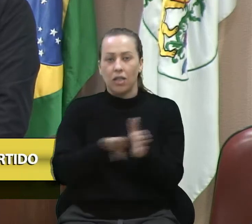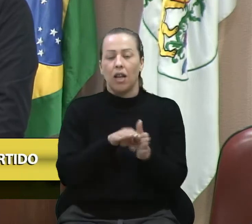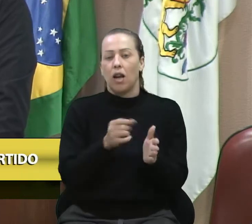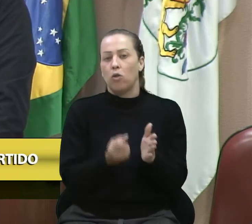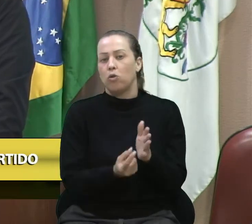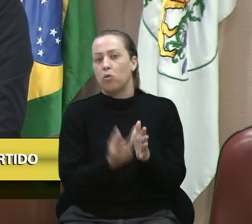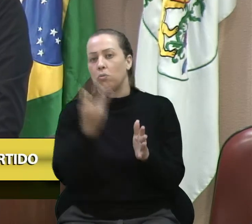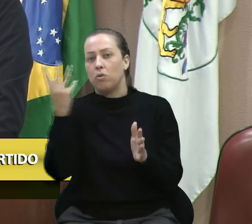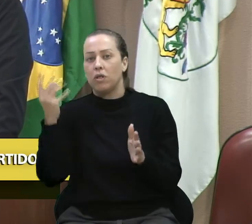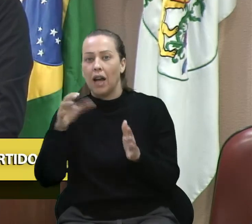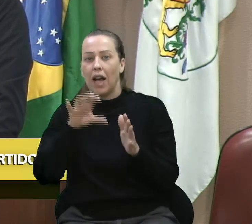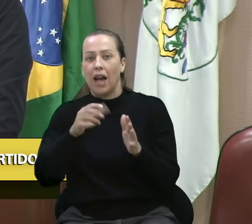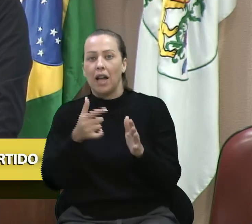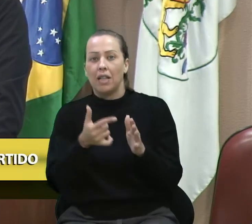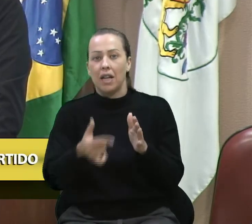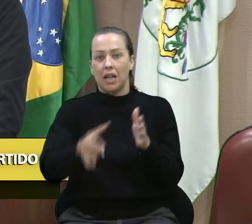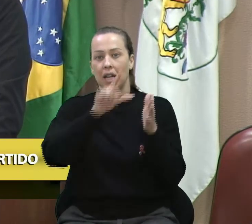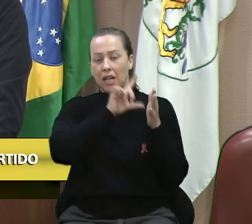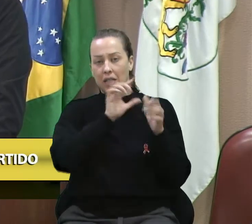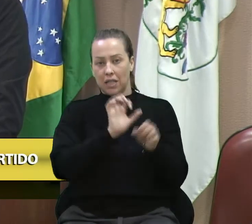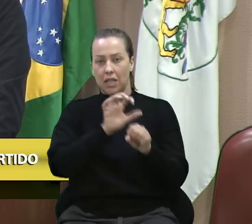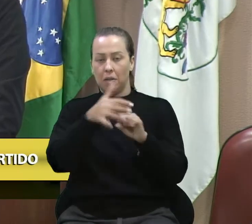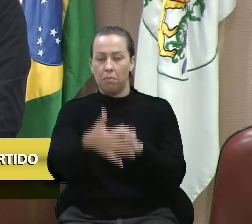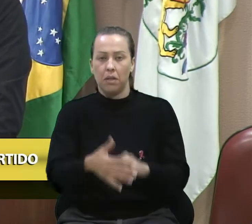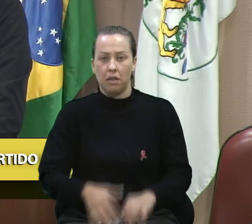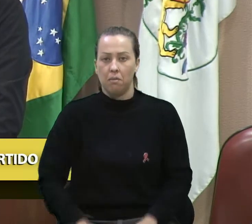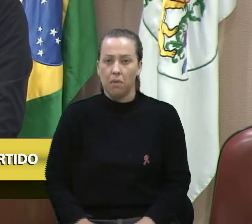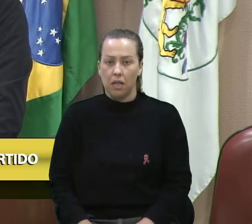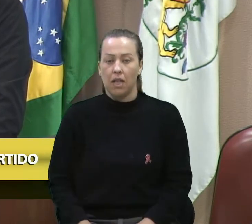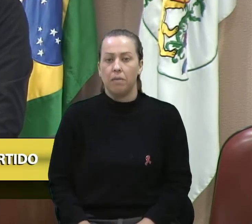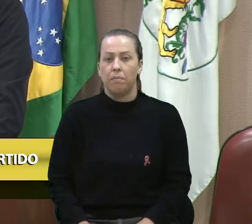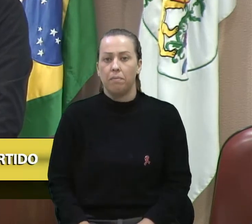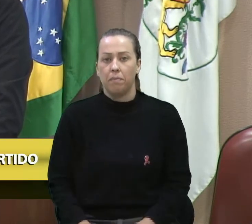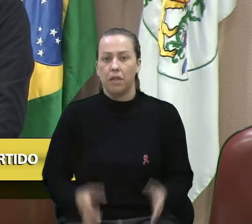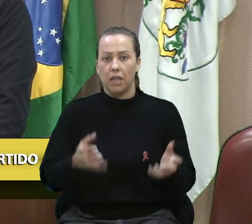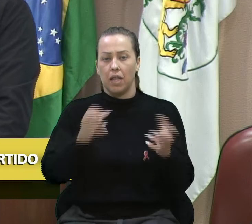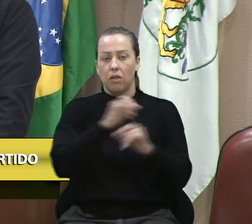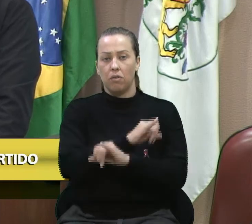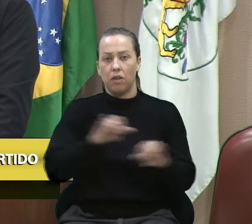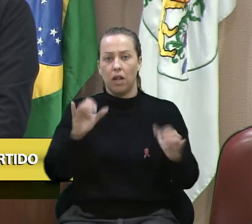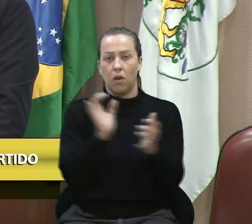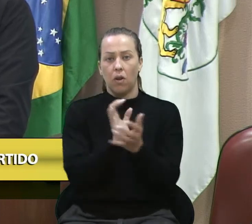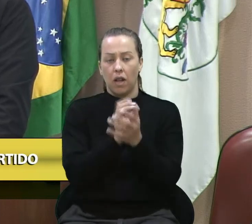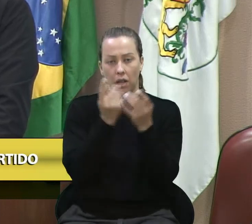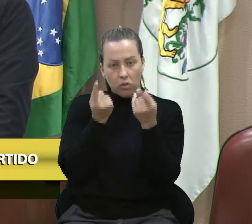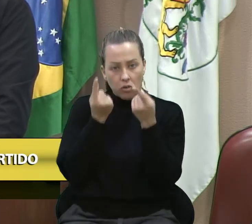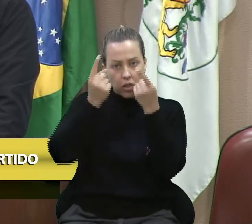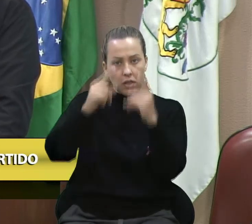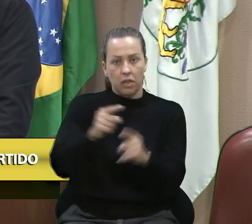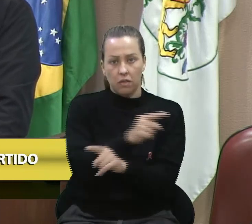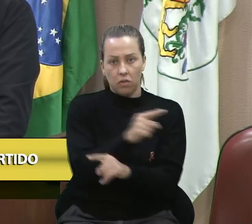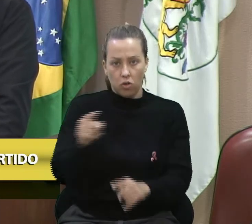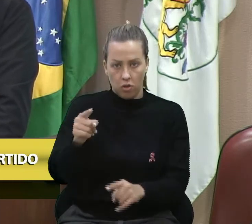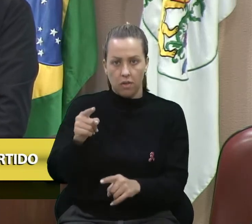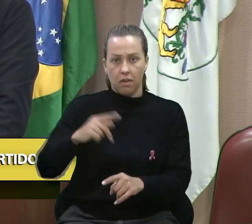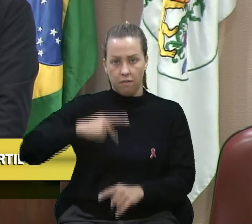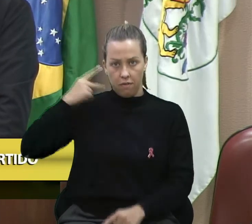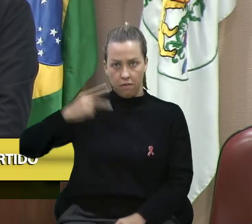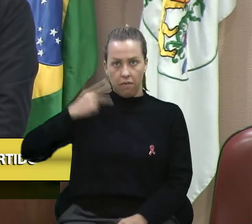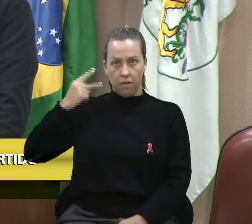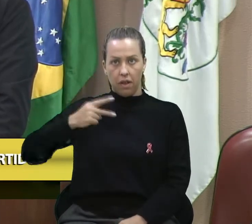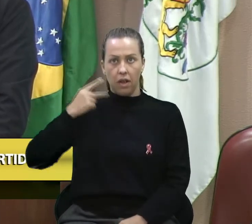números que eram outrora antes da pandemia. Então, eu queria deixar aqui, caros colegas, esse desafio para que nós, como